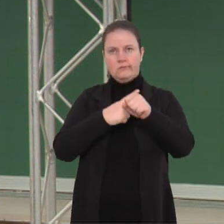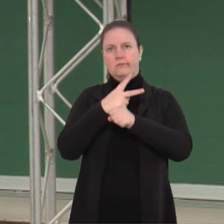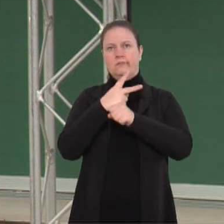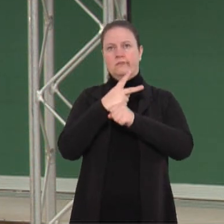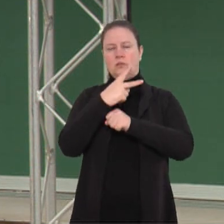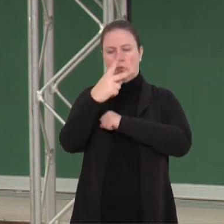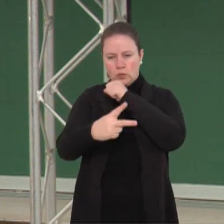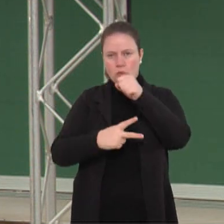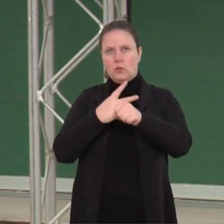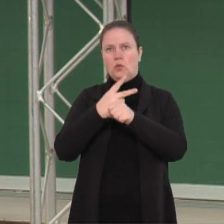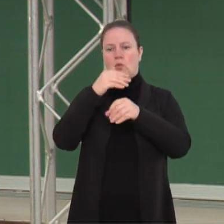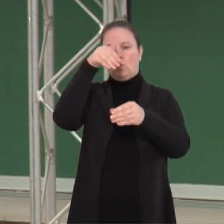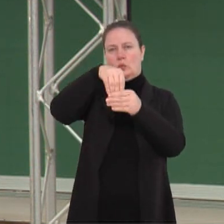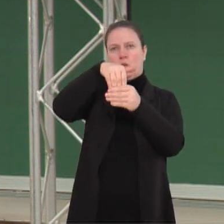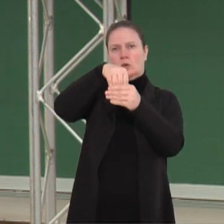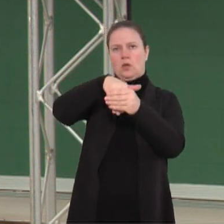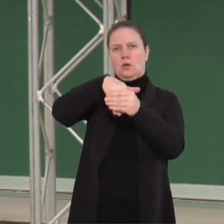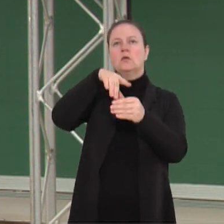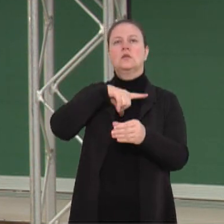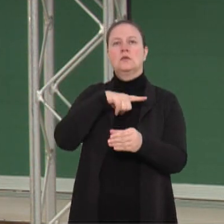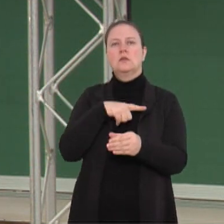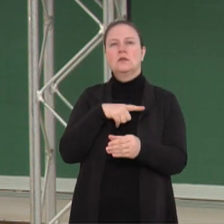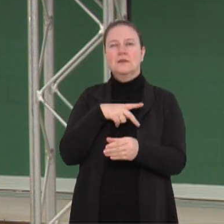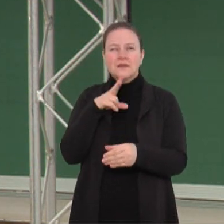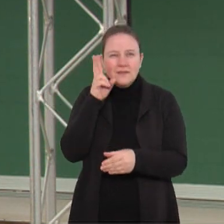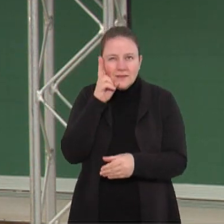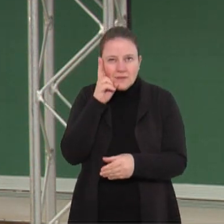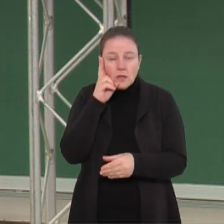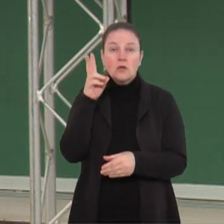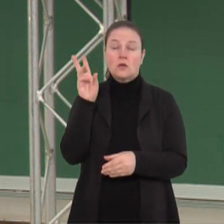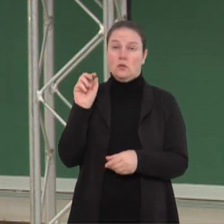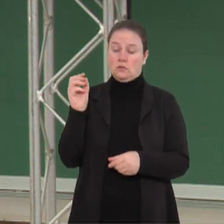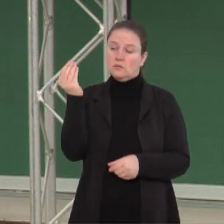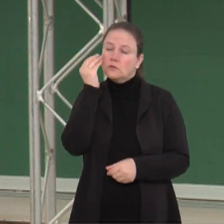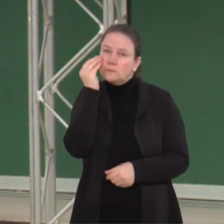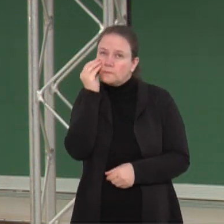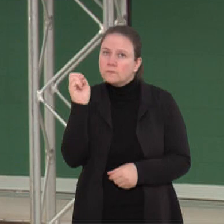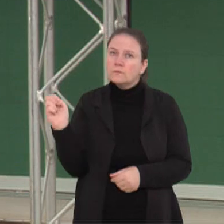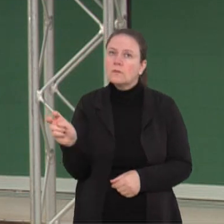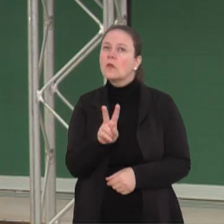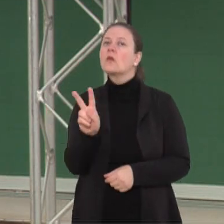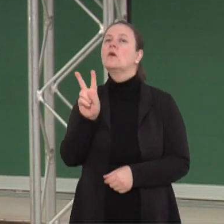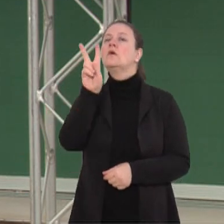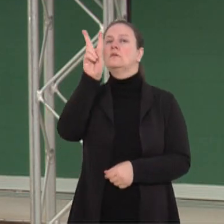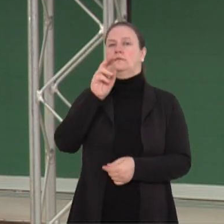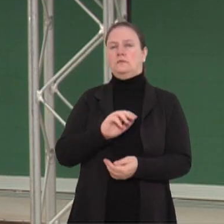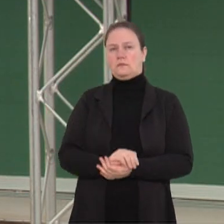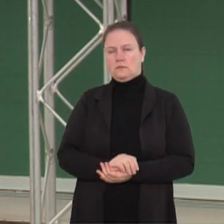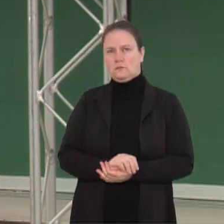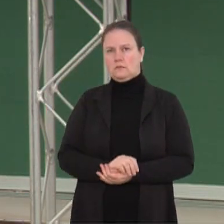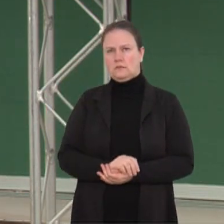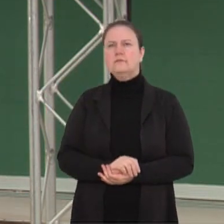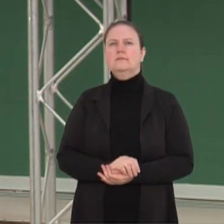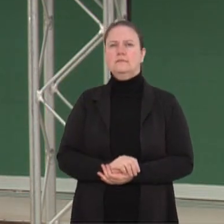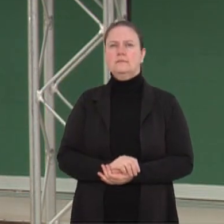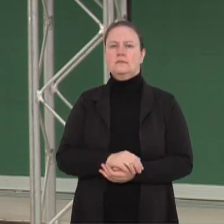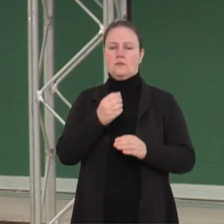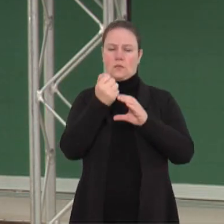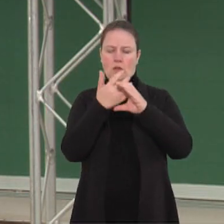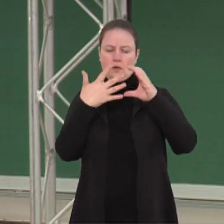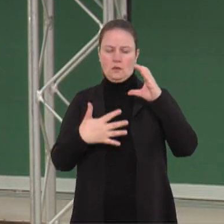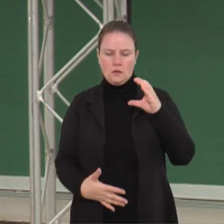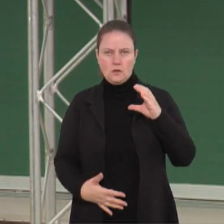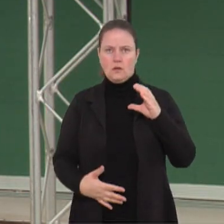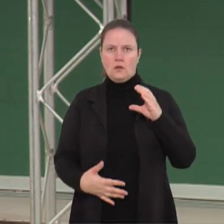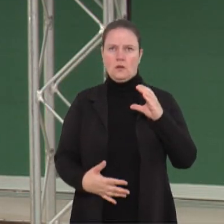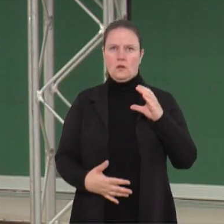acontece? Na política sempre tentamos valorizar, colocar em ênfase as características